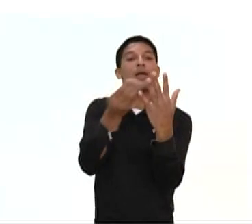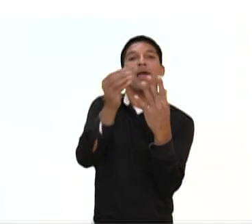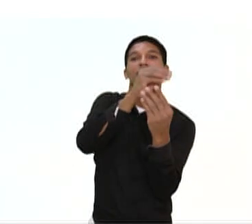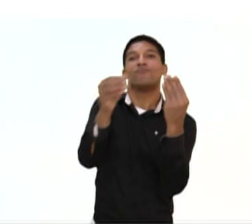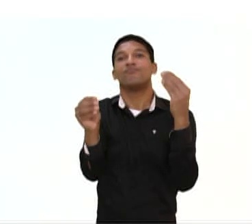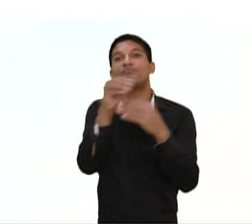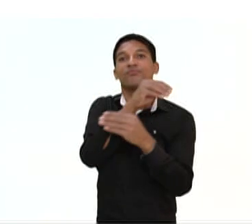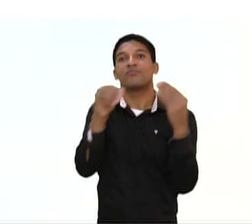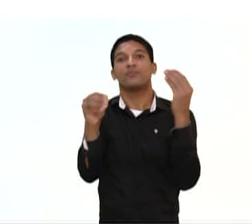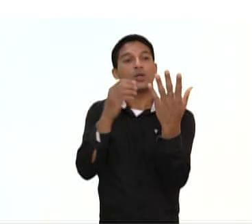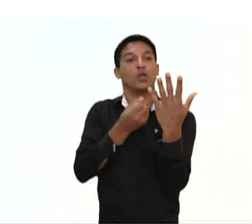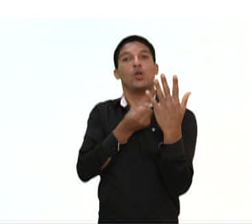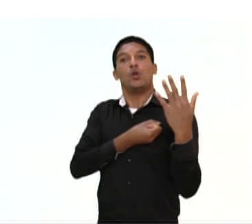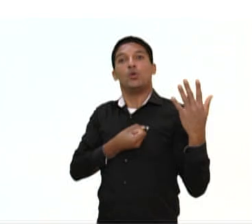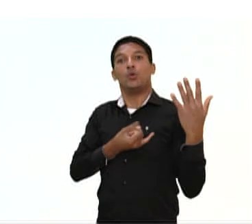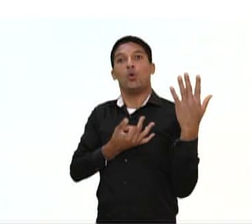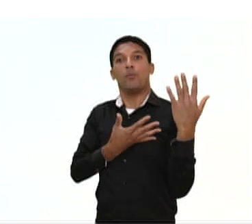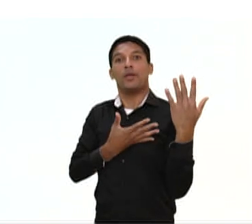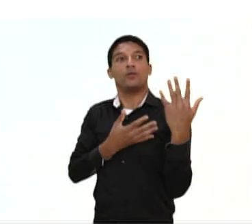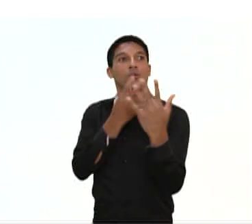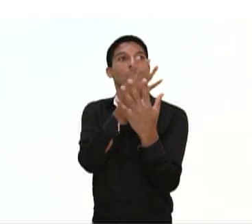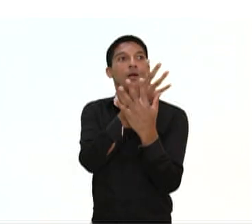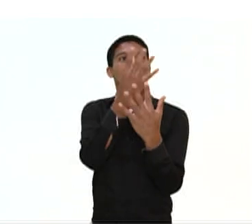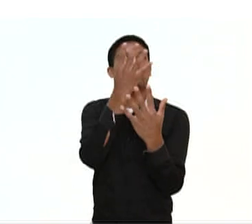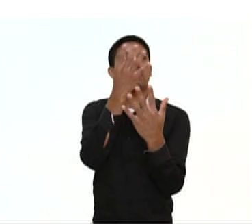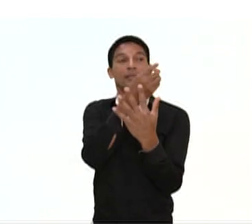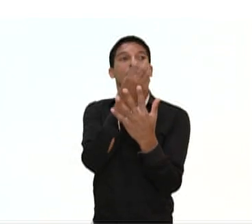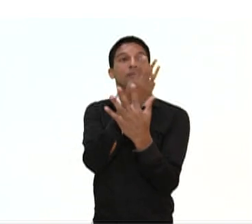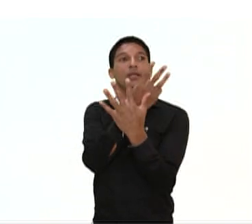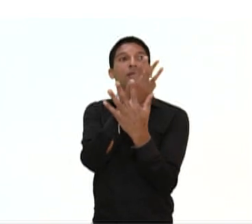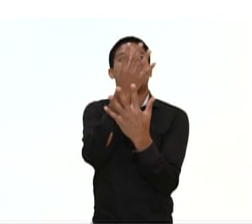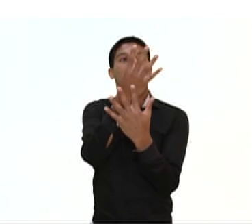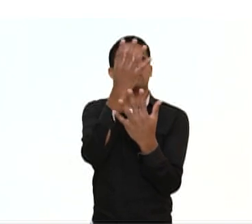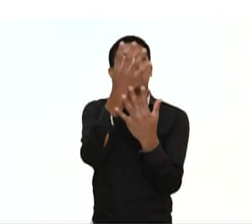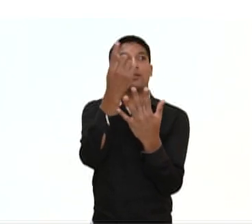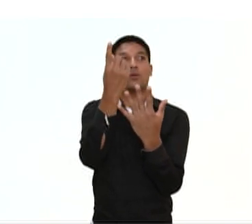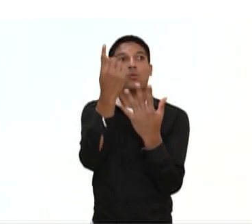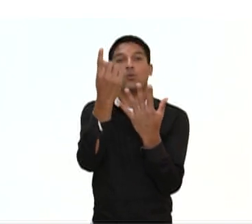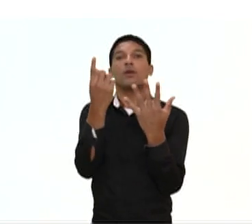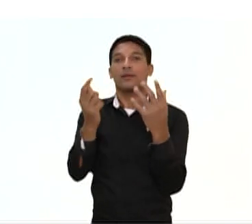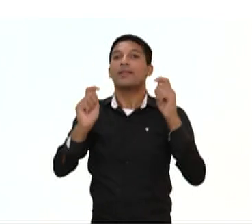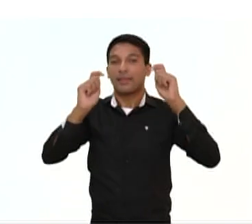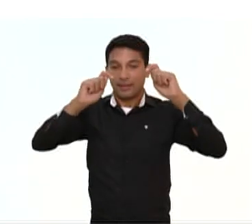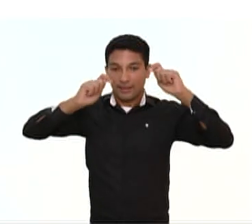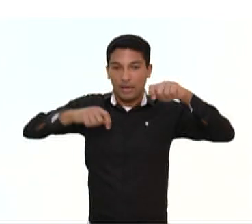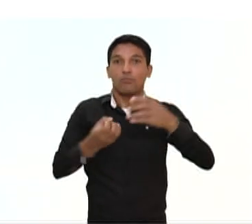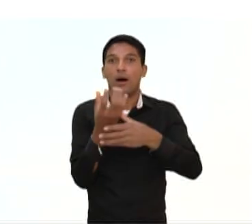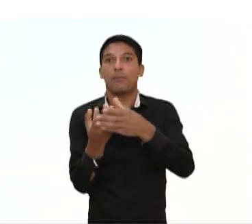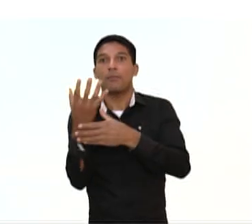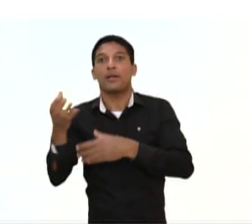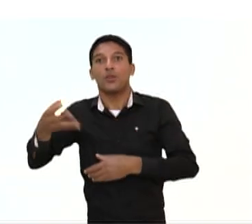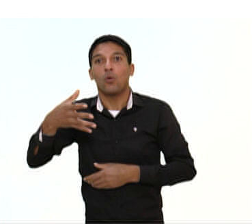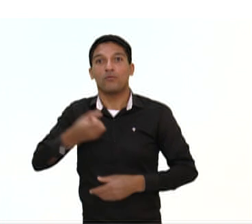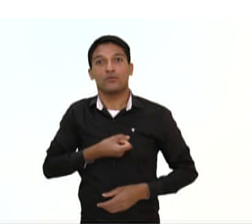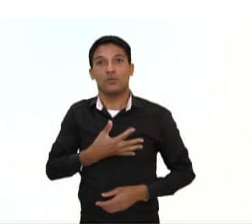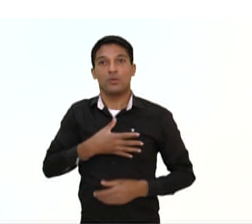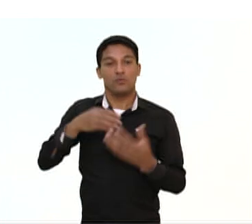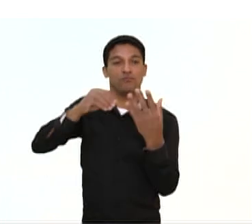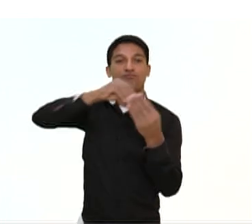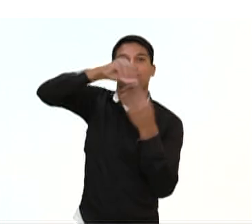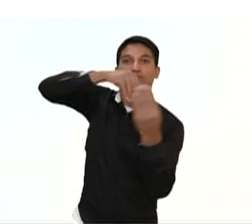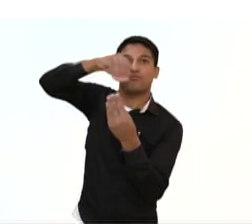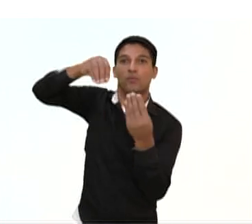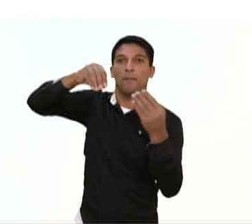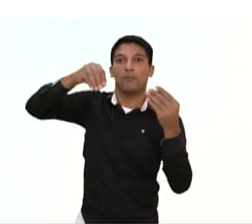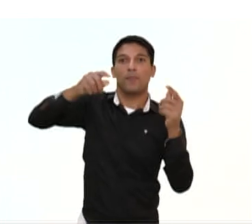4, 4, 1, 1, 1, podemos formar 60 números diferentes, ok? Então, na aula de hoje, nós vimos uma